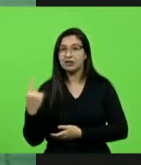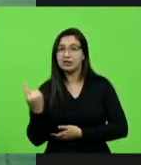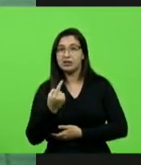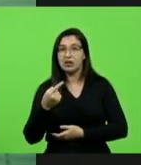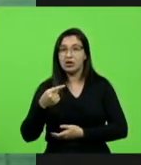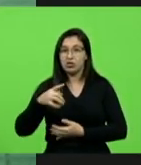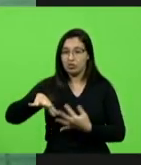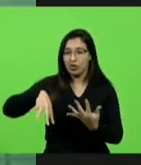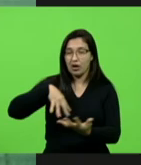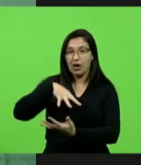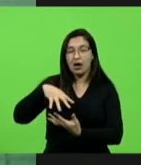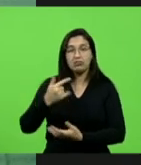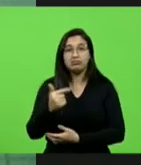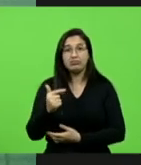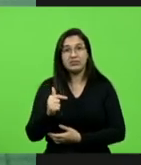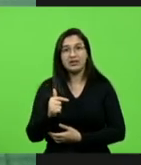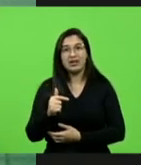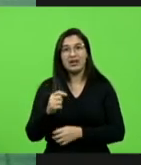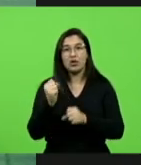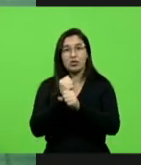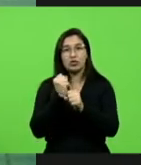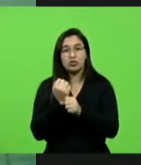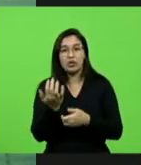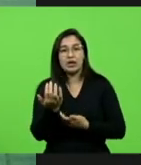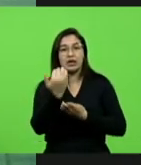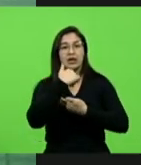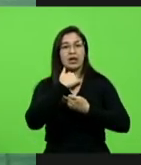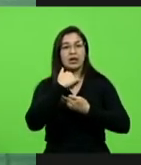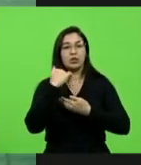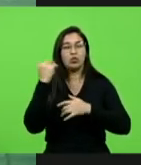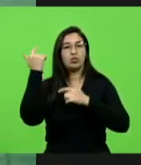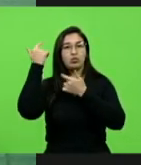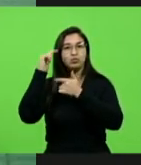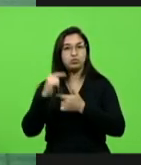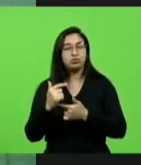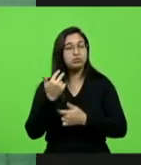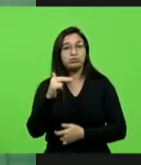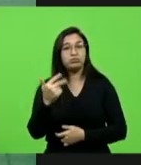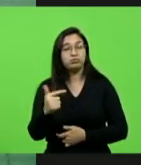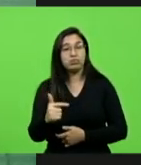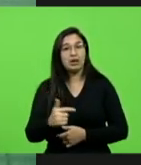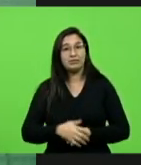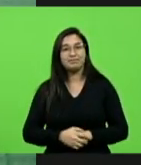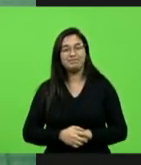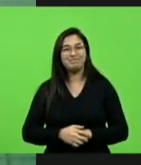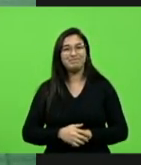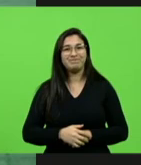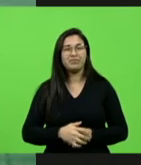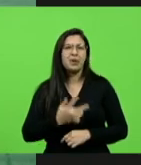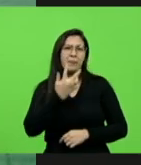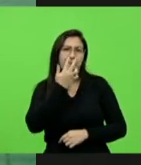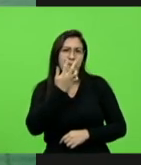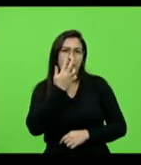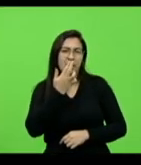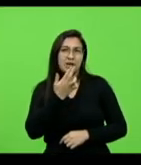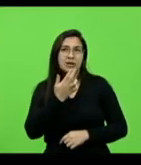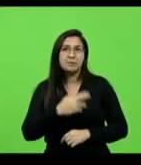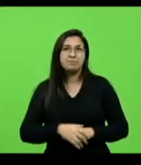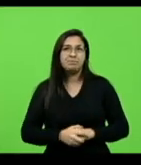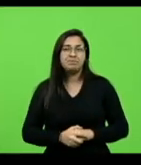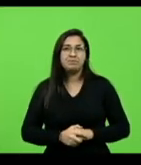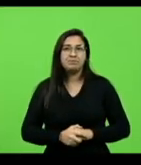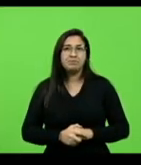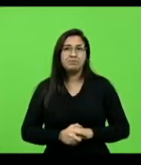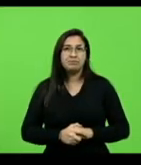para construir, para internalizar essa aprendizagem. Então, me parece que no aspecto pedagógico